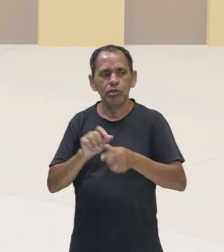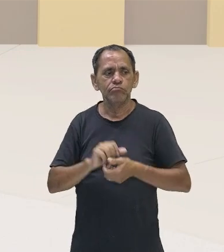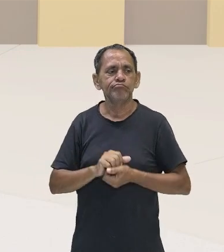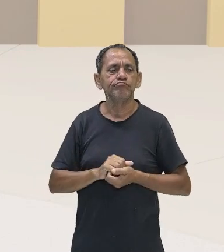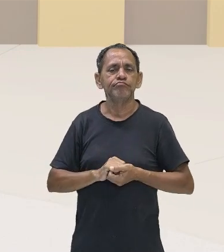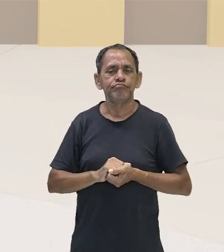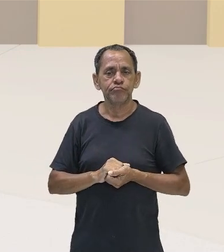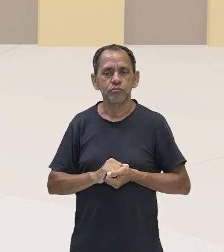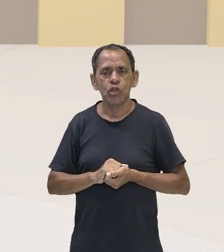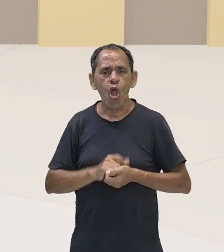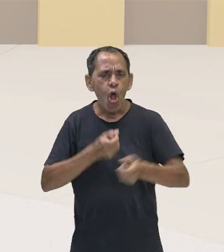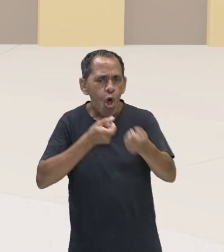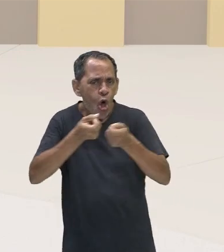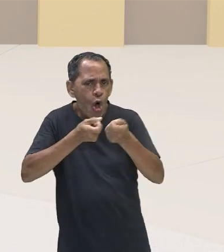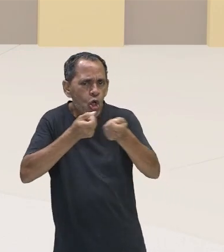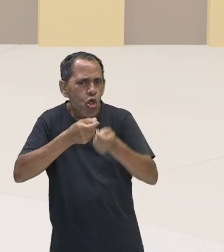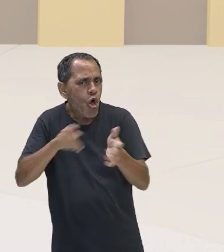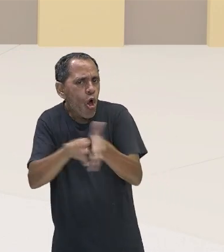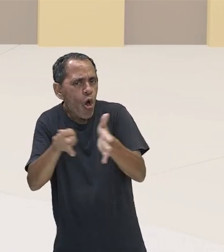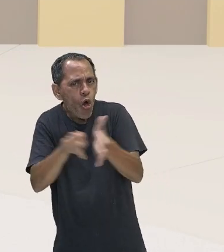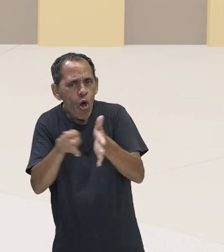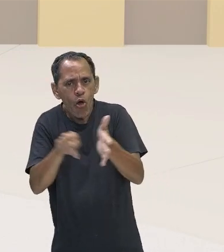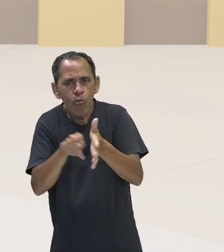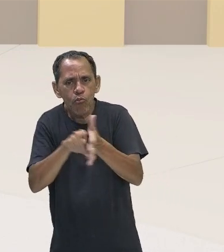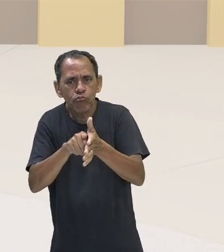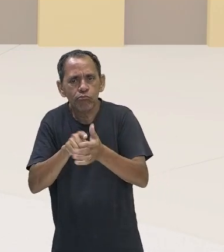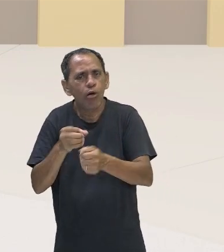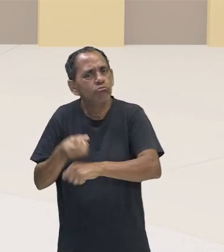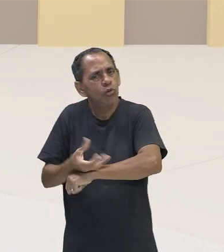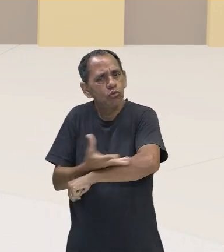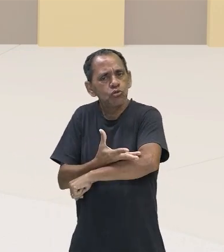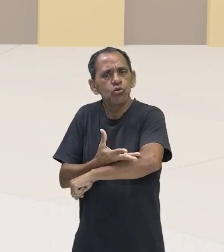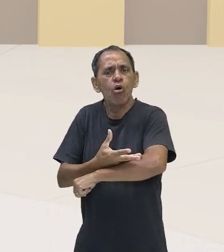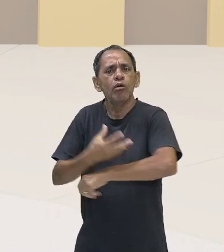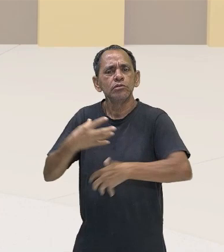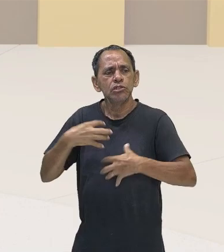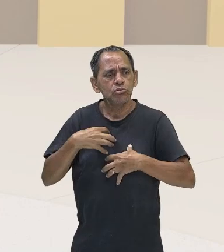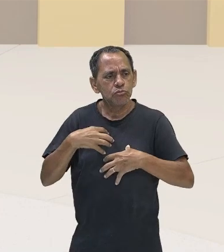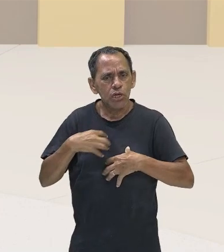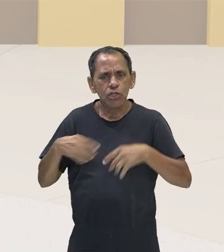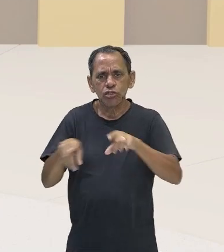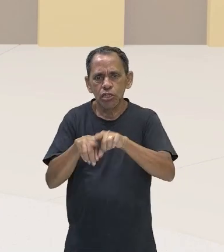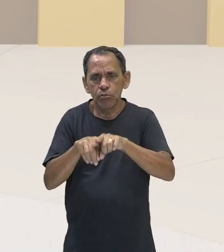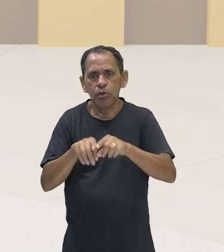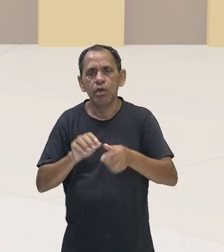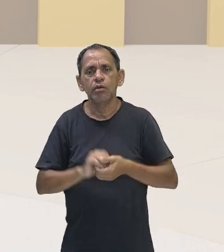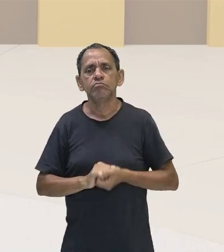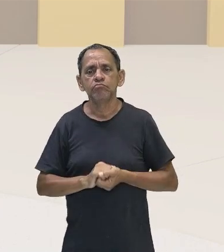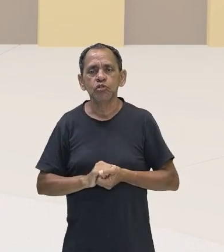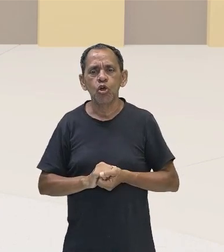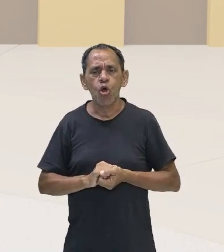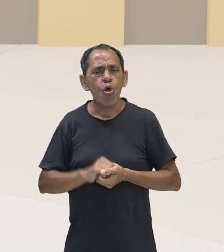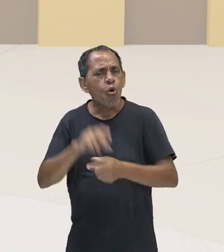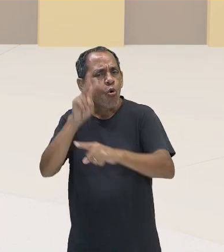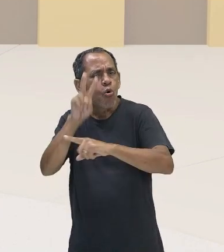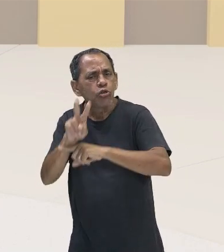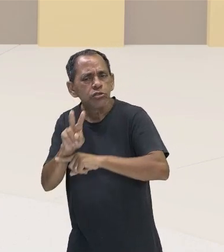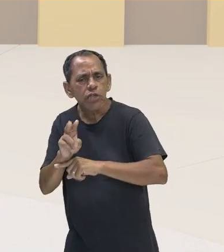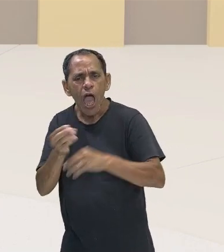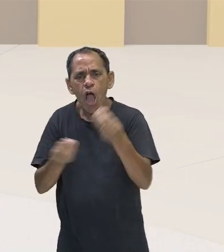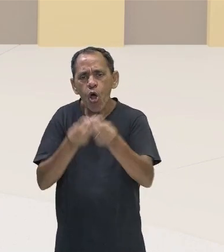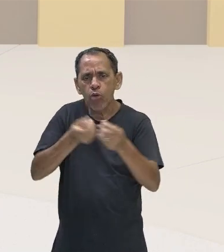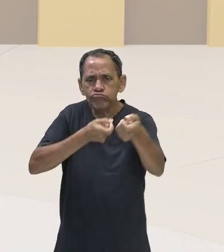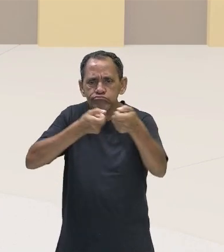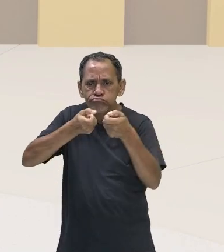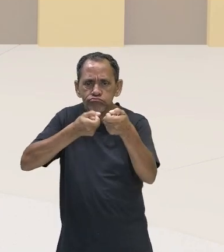controle sobre as próprias emoções. Nós estamos falando sobre lidar com as próprias emoções. Então, se eu